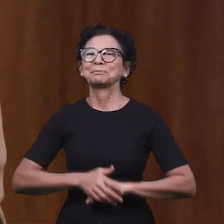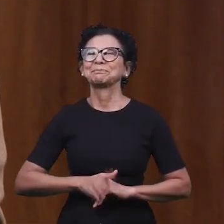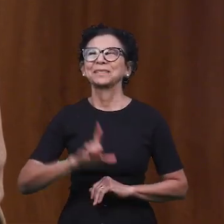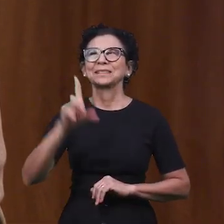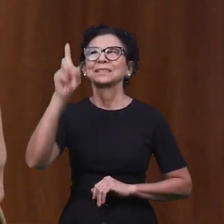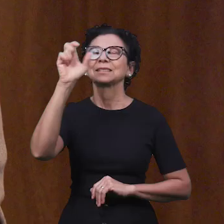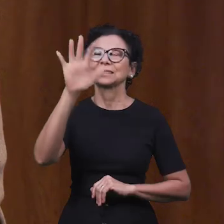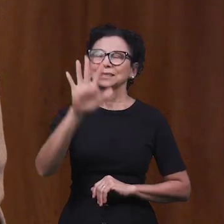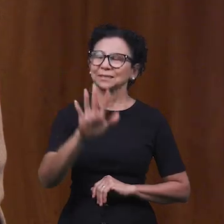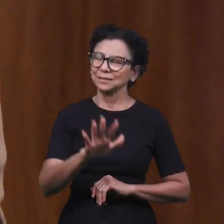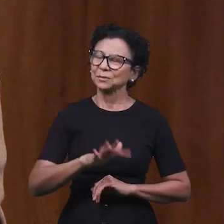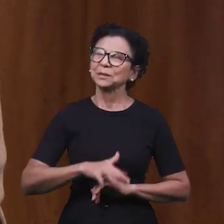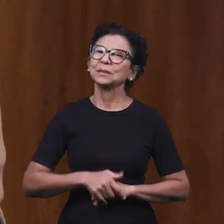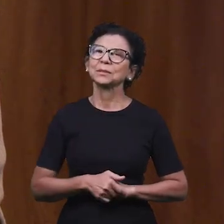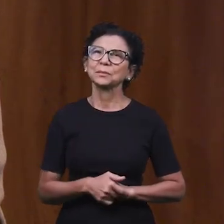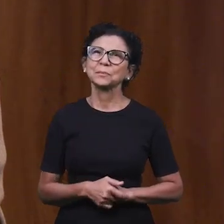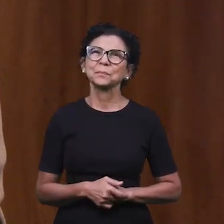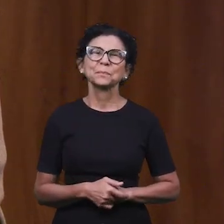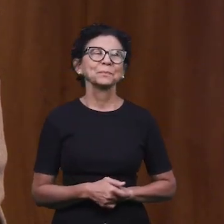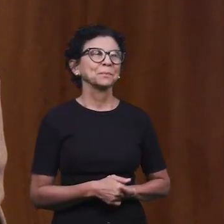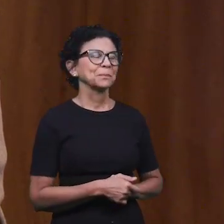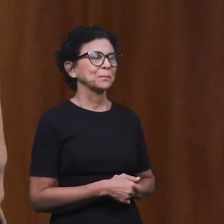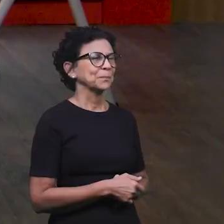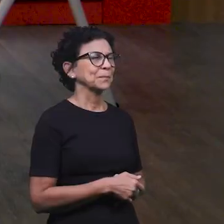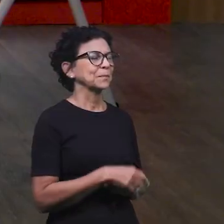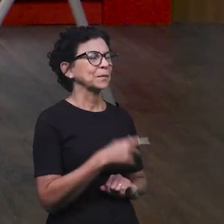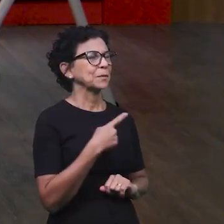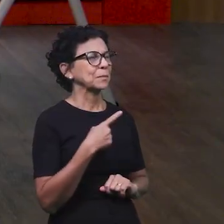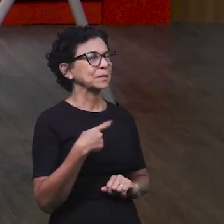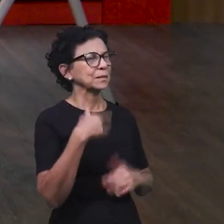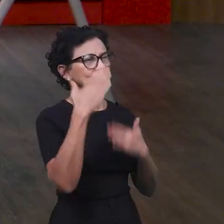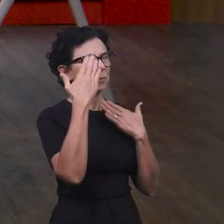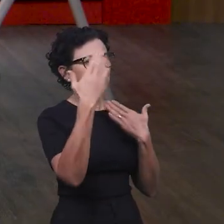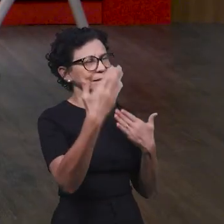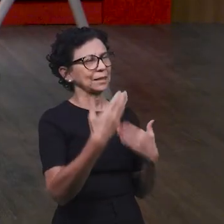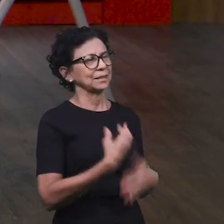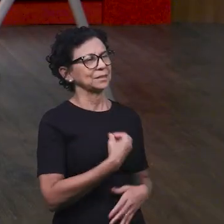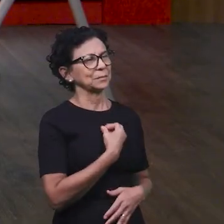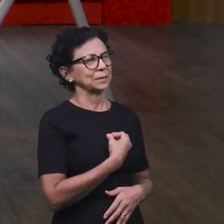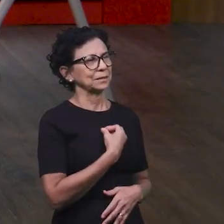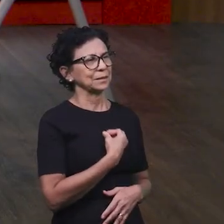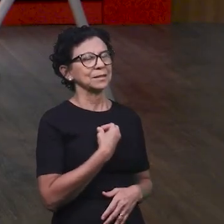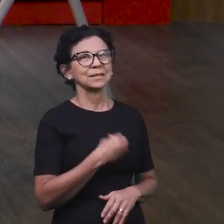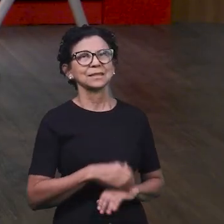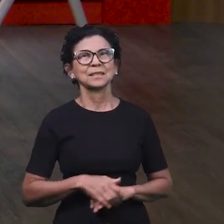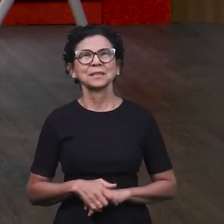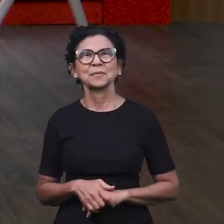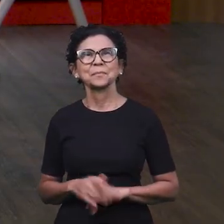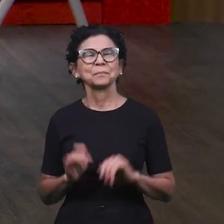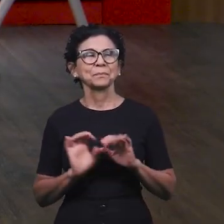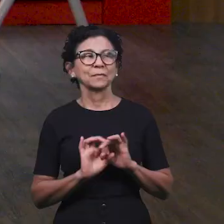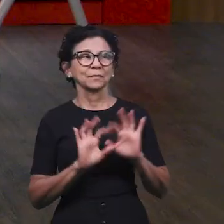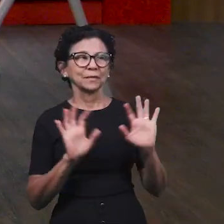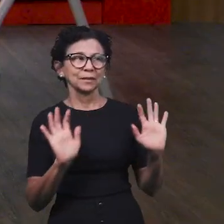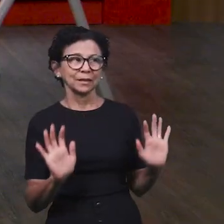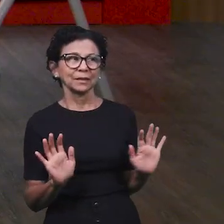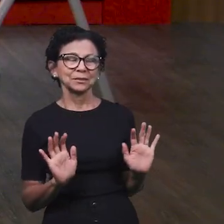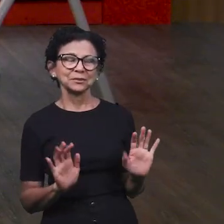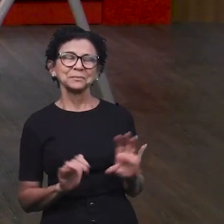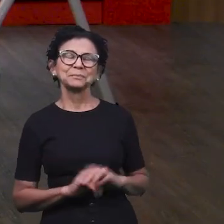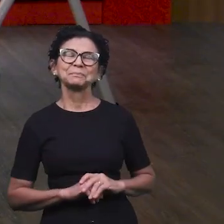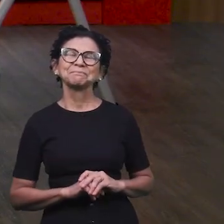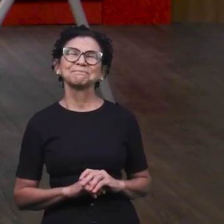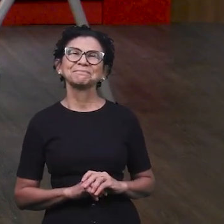coisas. Deus tem nos abençoado grandemente. Pastor João, mais uma vez obrigado pela sua presença. Fique à